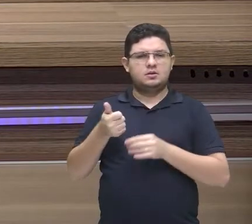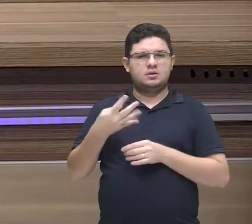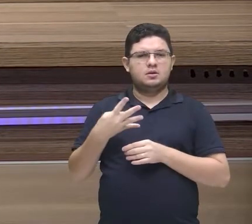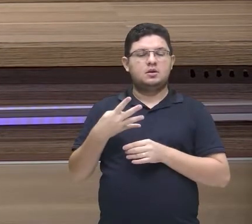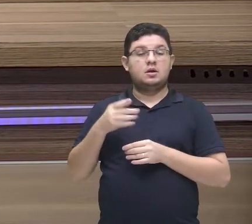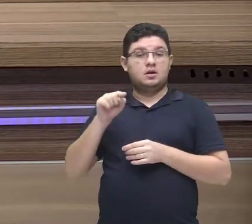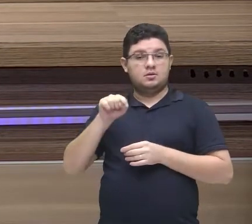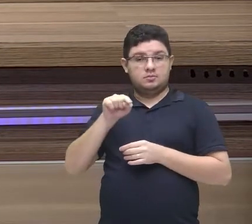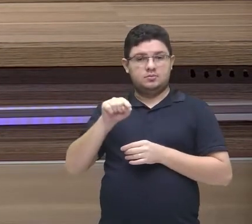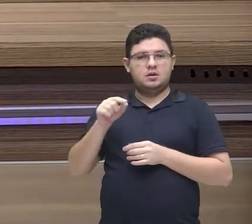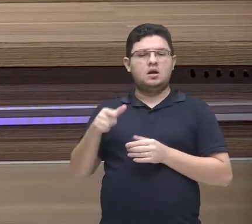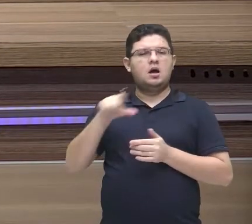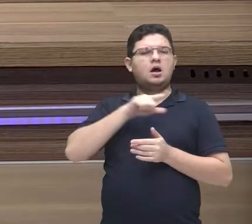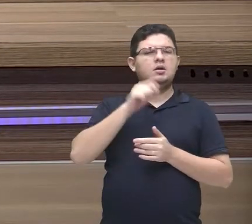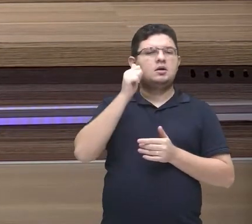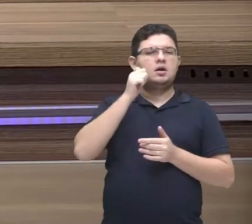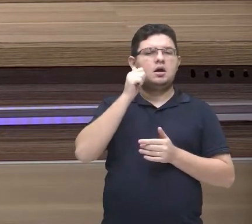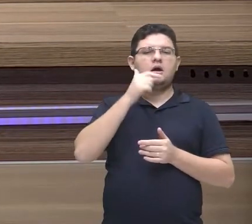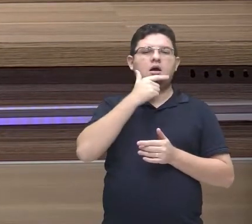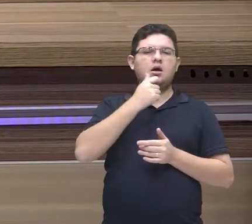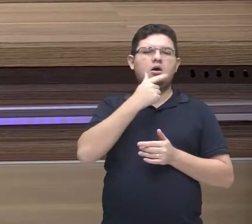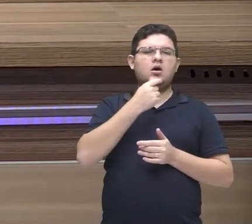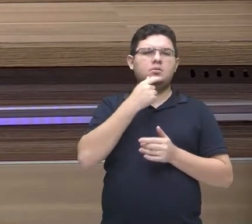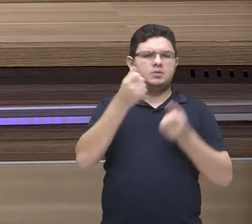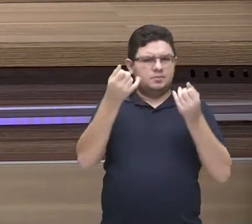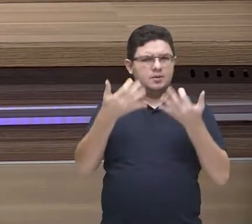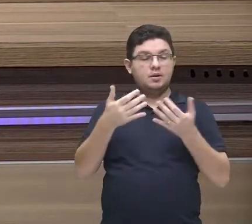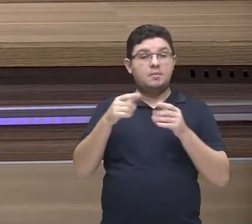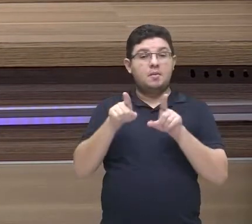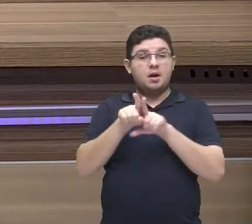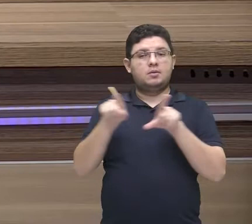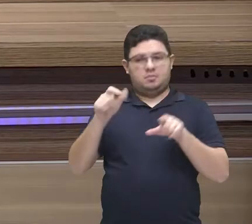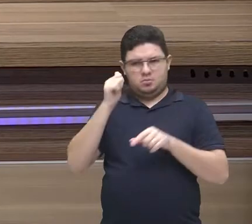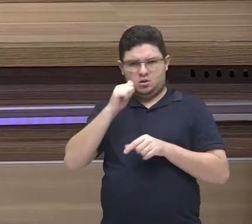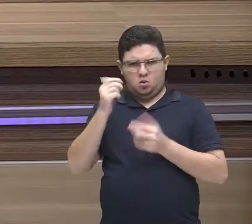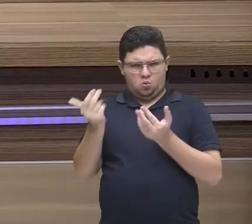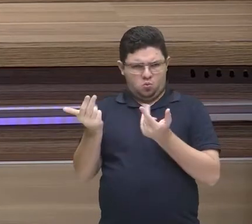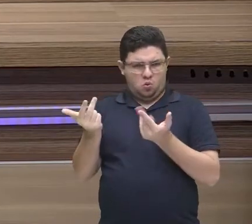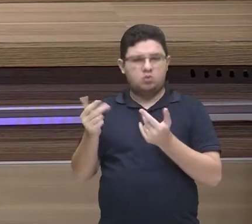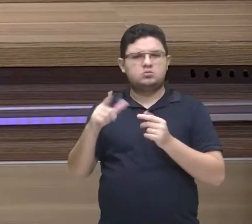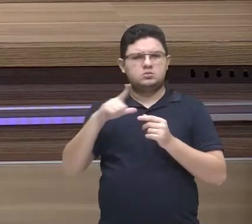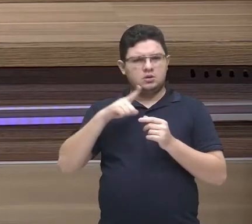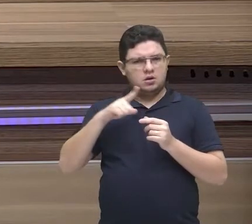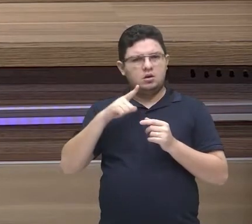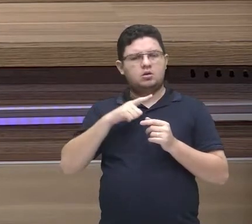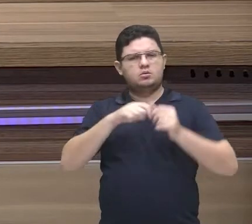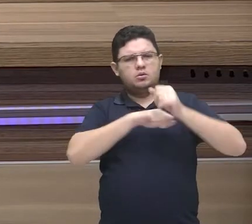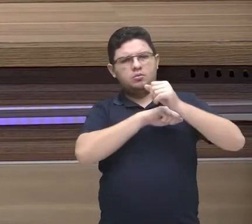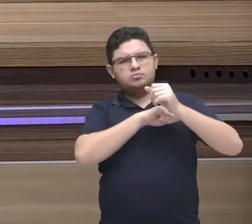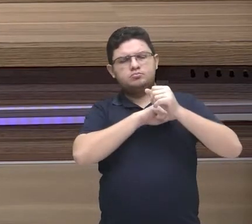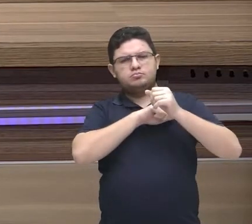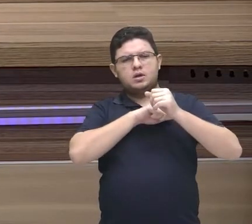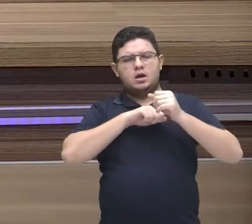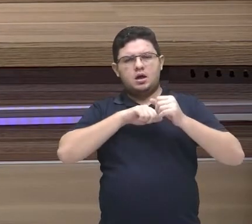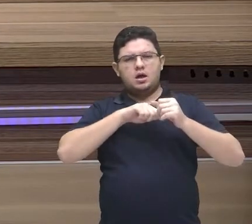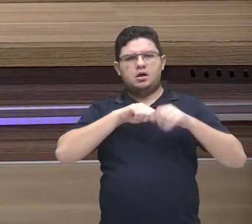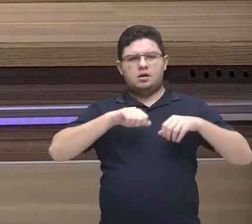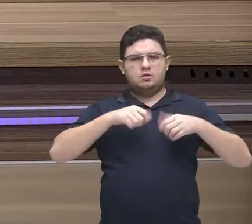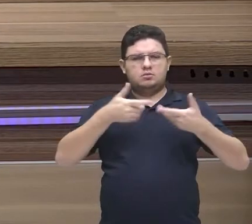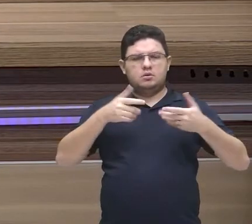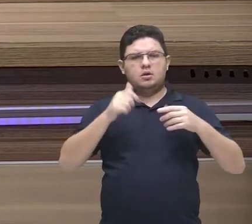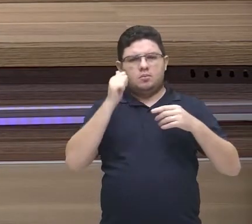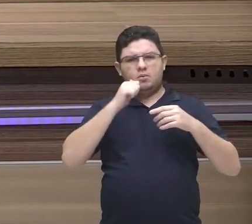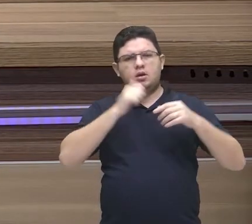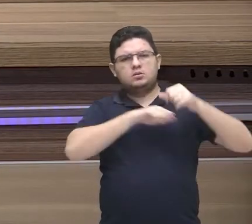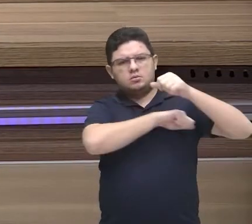colocou. Nas meninas acontece exatamente a mesma coisa, começam os pelos pubianos, o desenvolvimento dos seios, né? Esse desenvolvimento dos seios